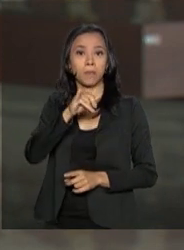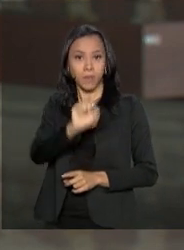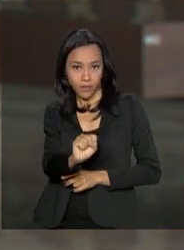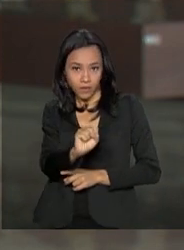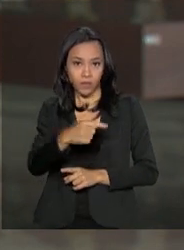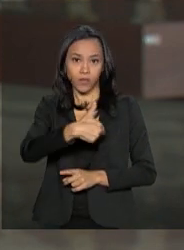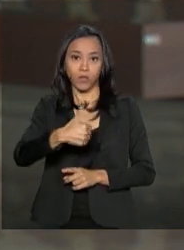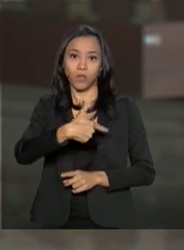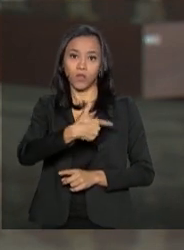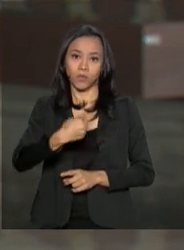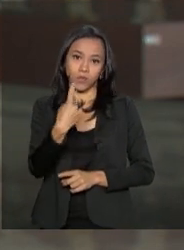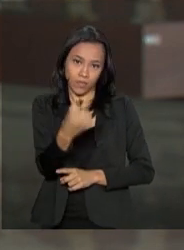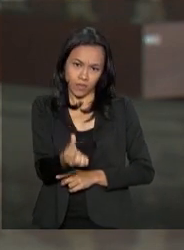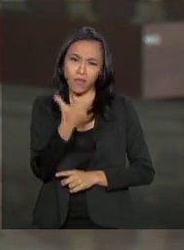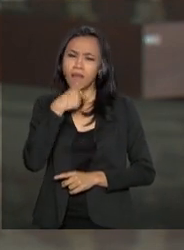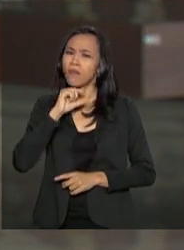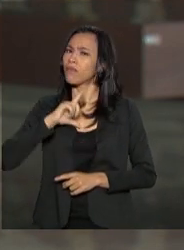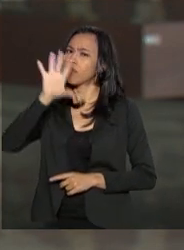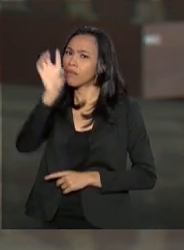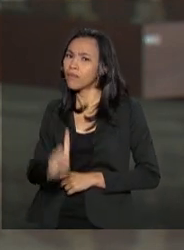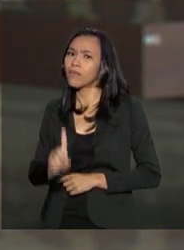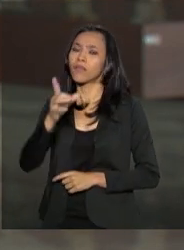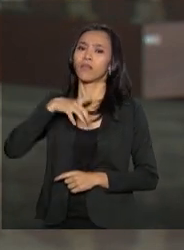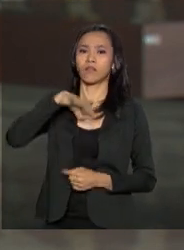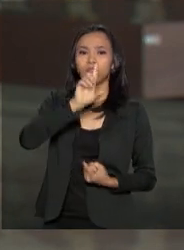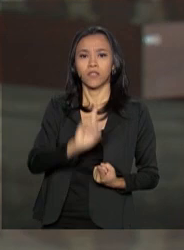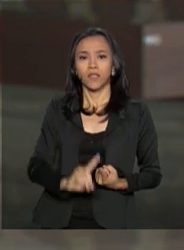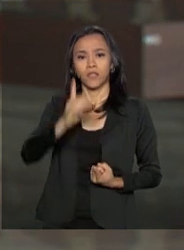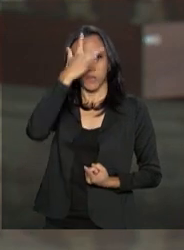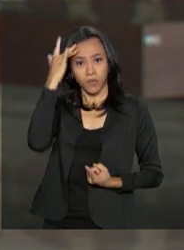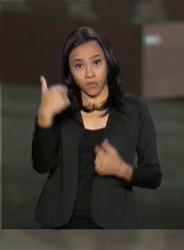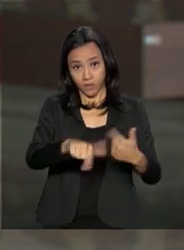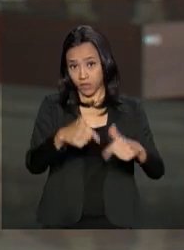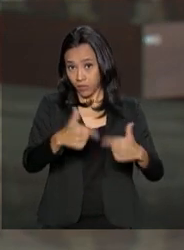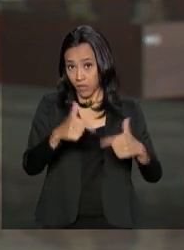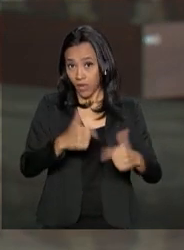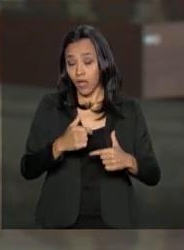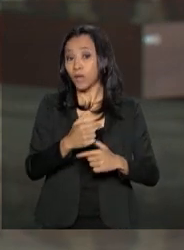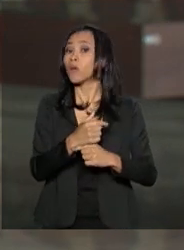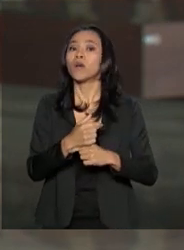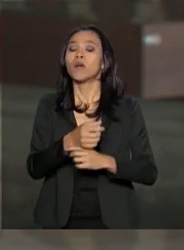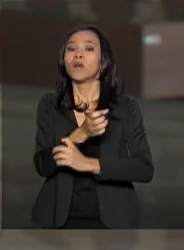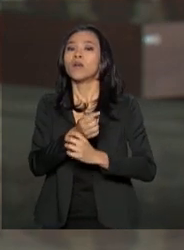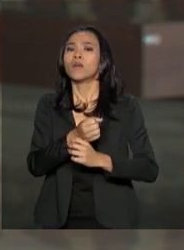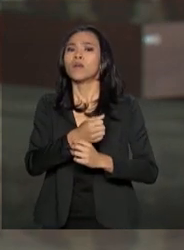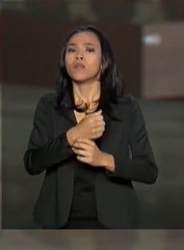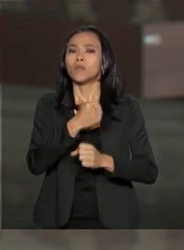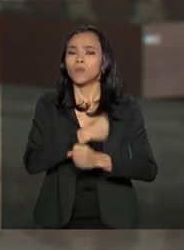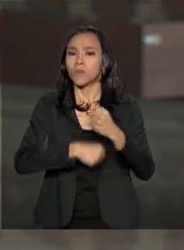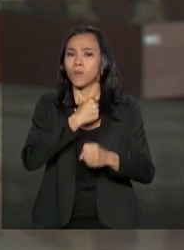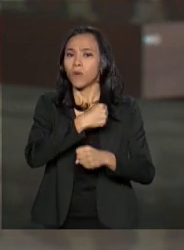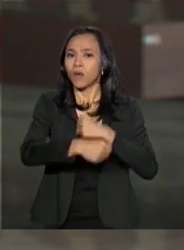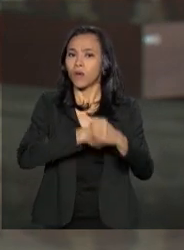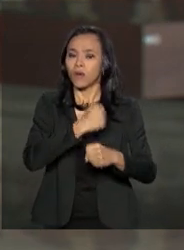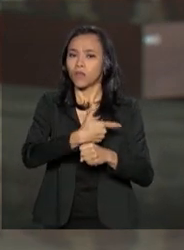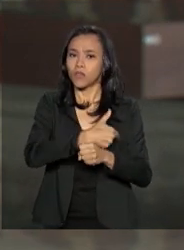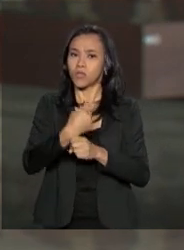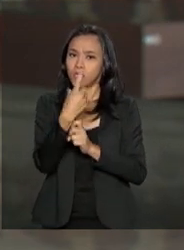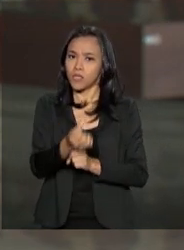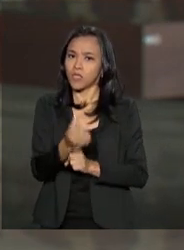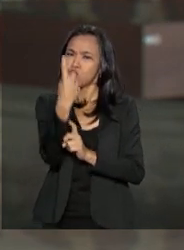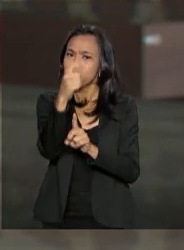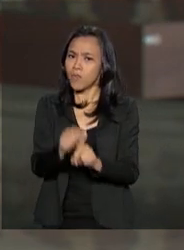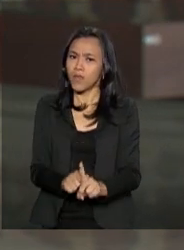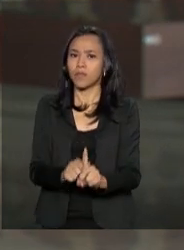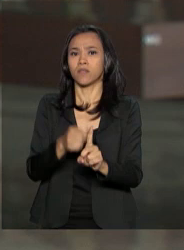quem tem direito a esse abono é quem tem direito são os trabalhadores que trabalharam no ano de 2016 pelo menos um mês de carteira assinada